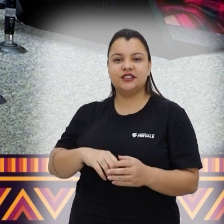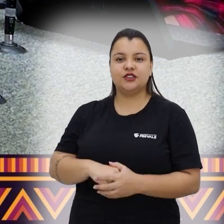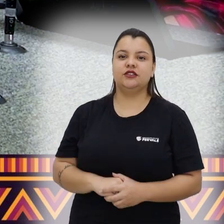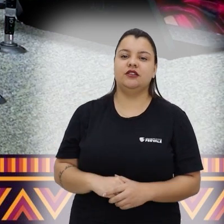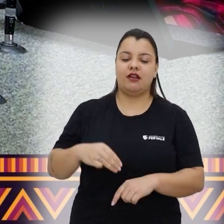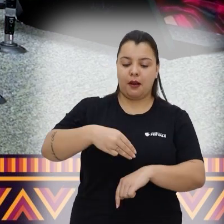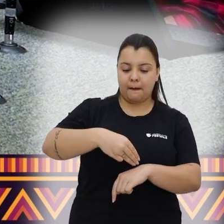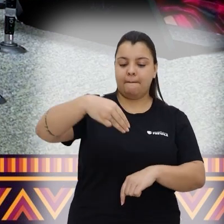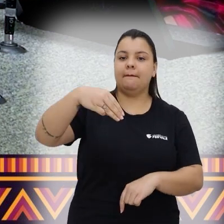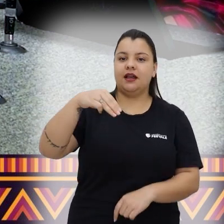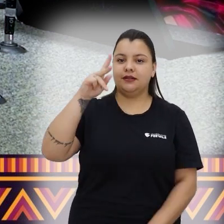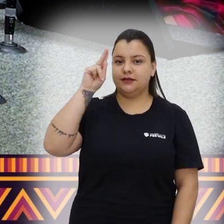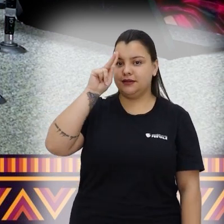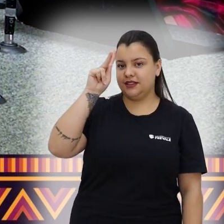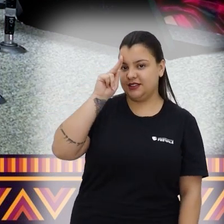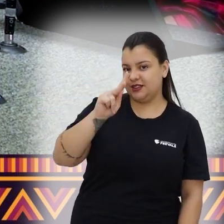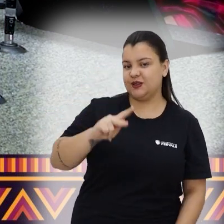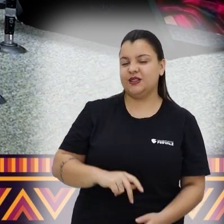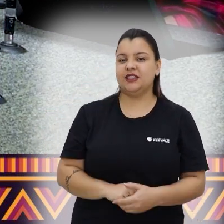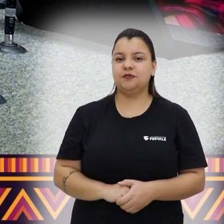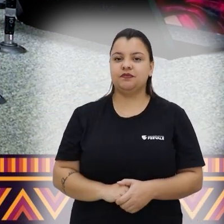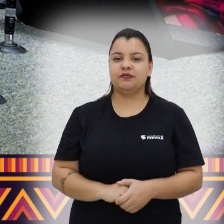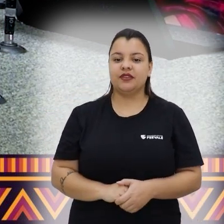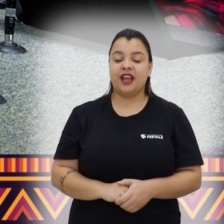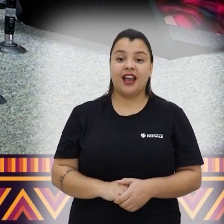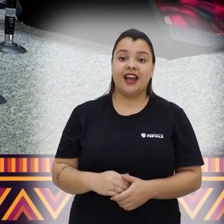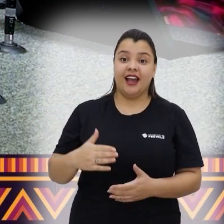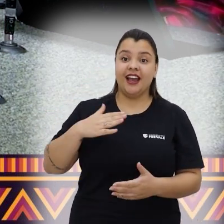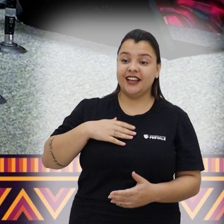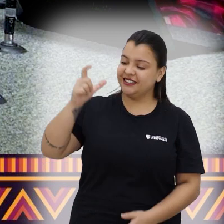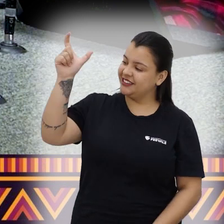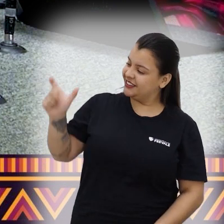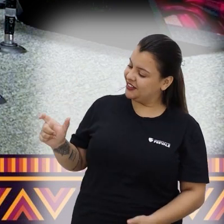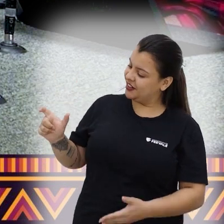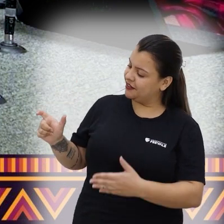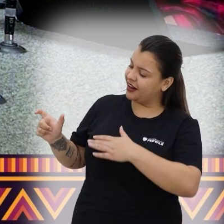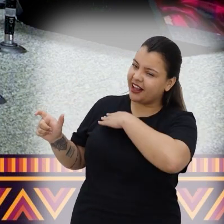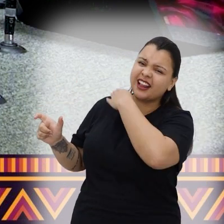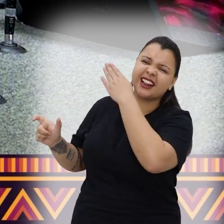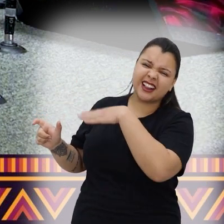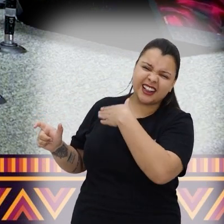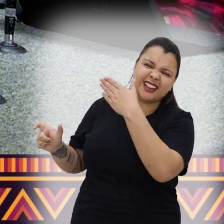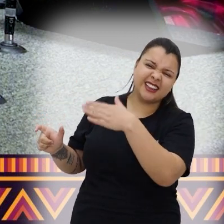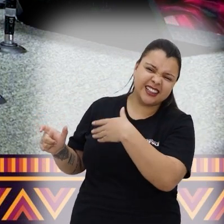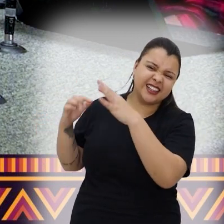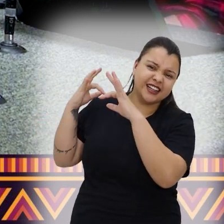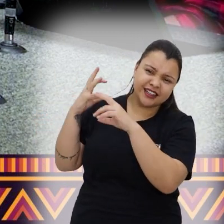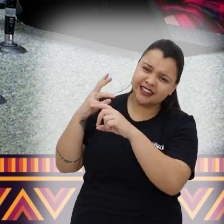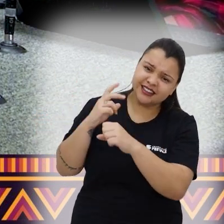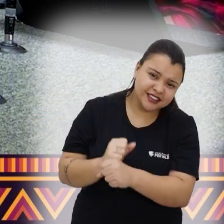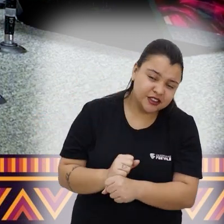mestre em história. Esse é o Benhur, que vem lá daquela história Sim. que eu começo a contar Sim.